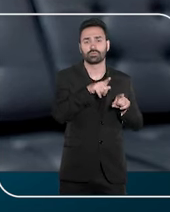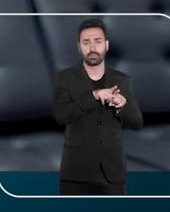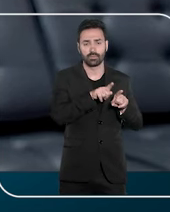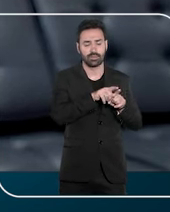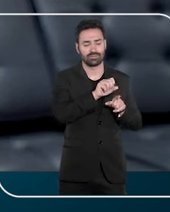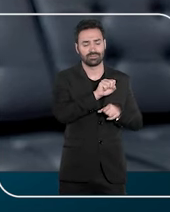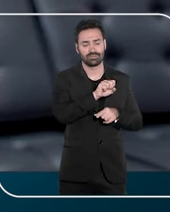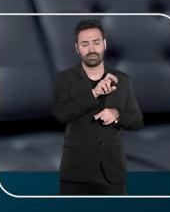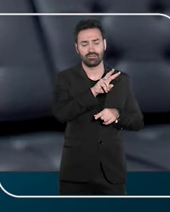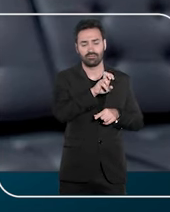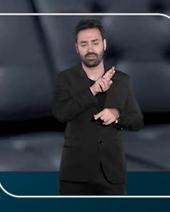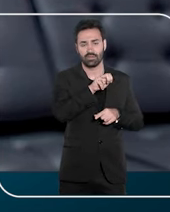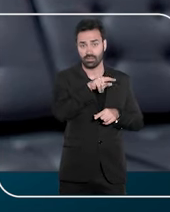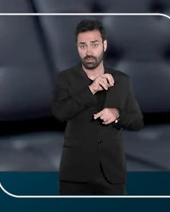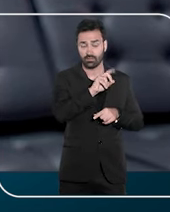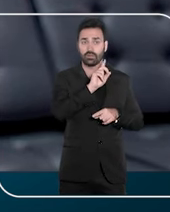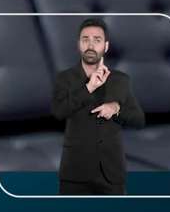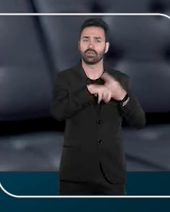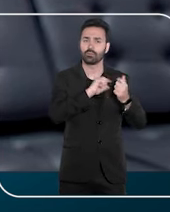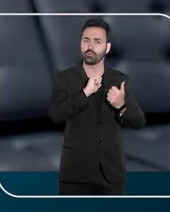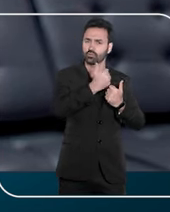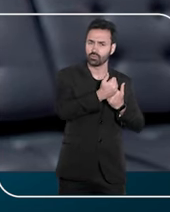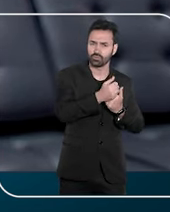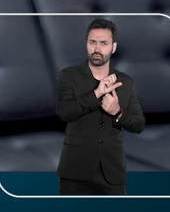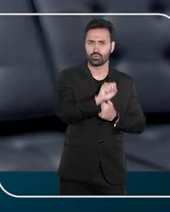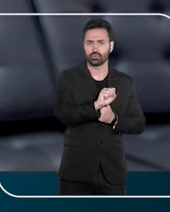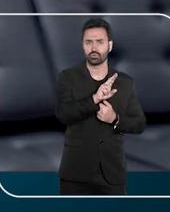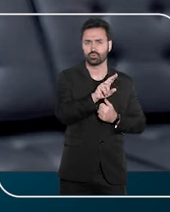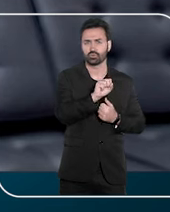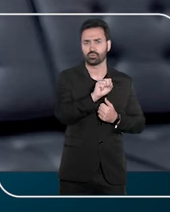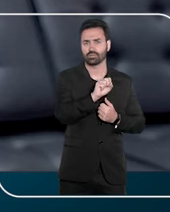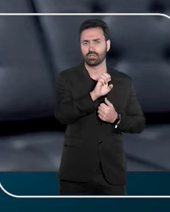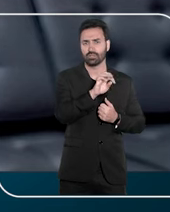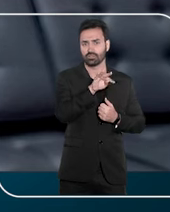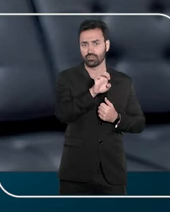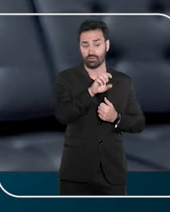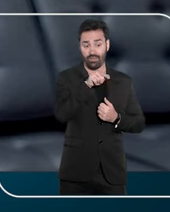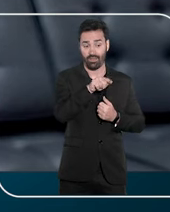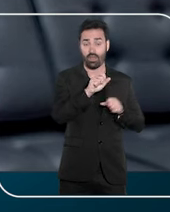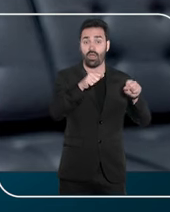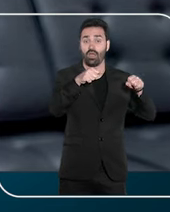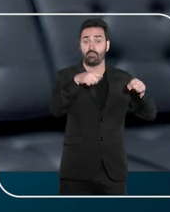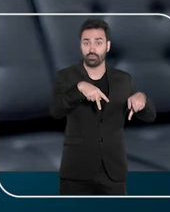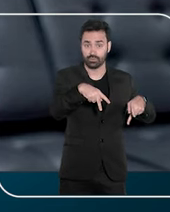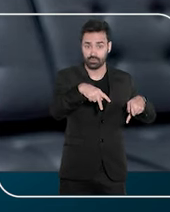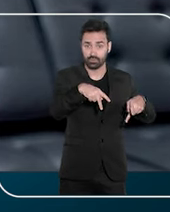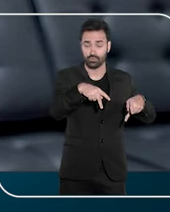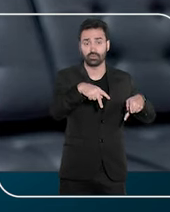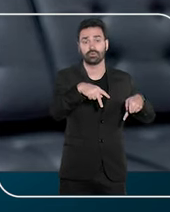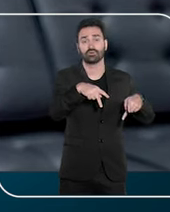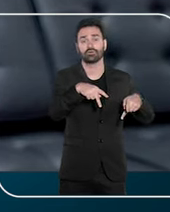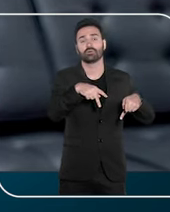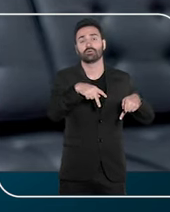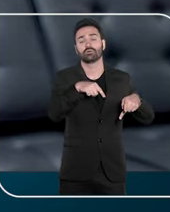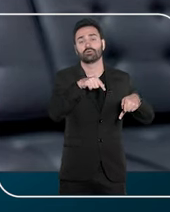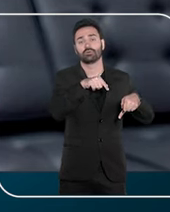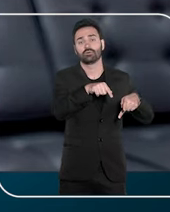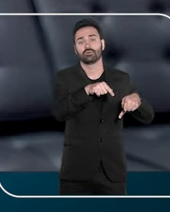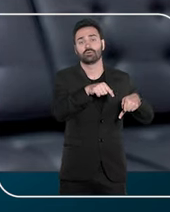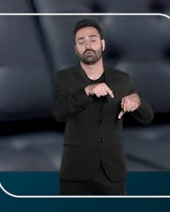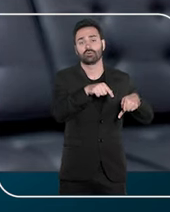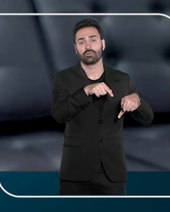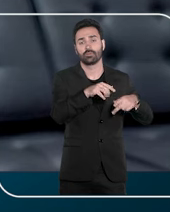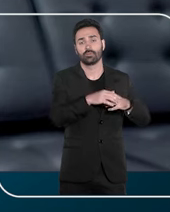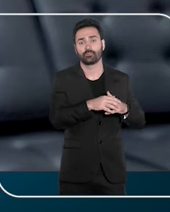pela ministra Suzete Magalhães, e por sua aposentadoria passou, meramente por acaso, a